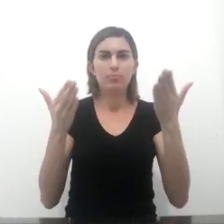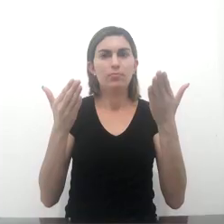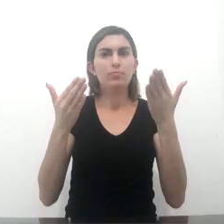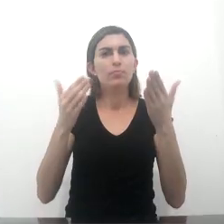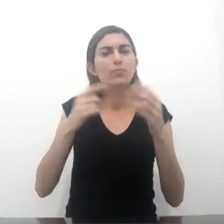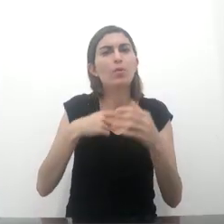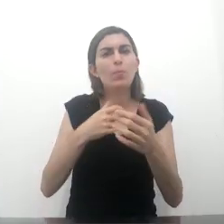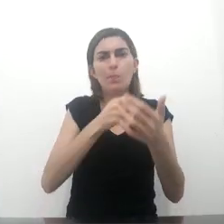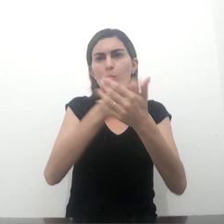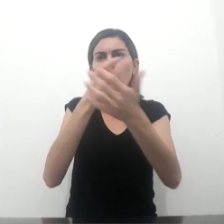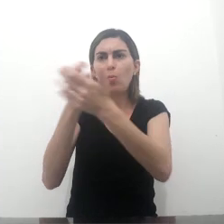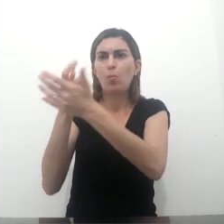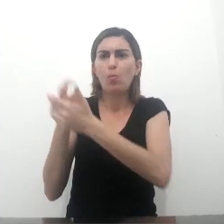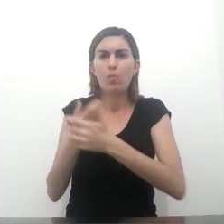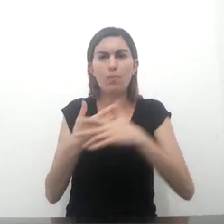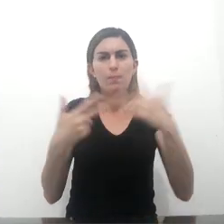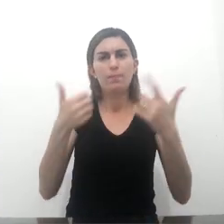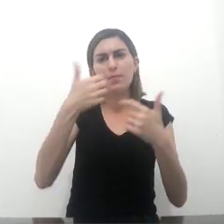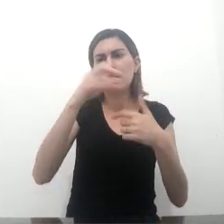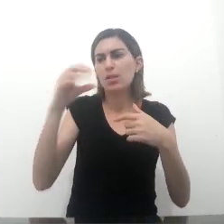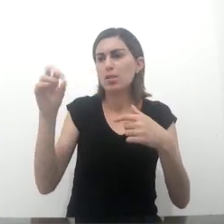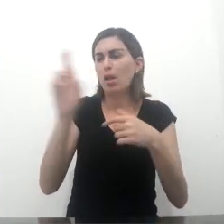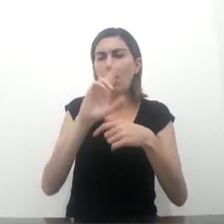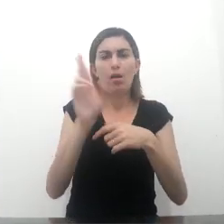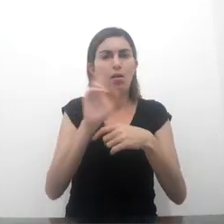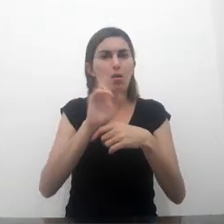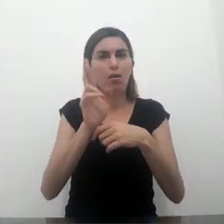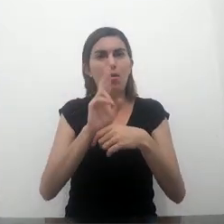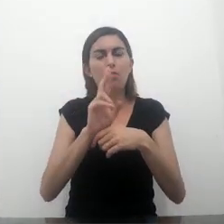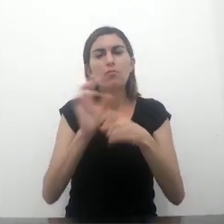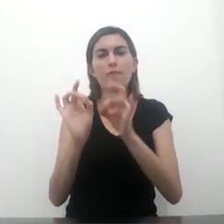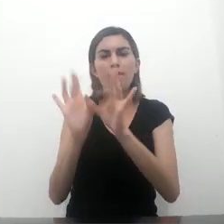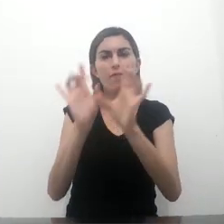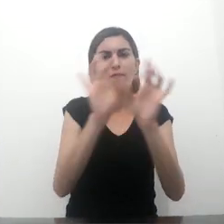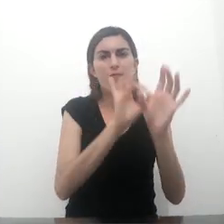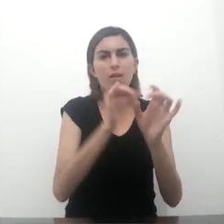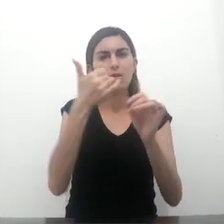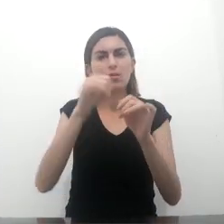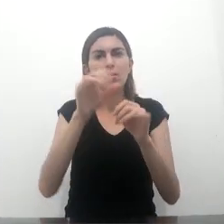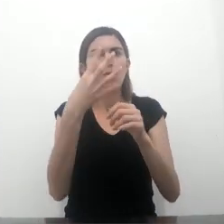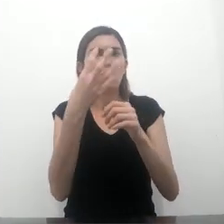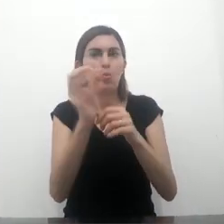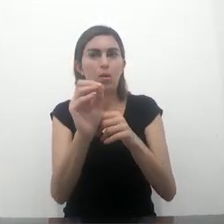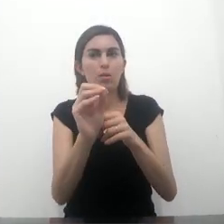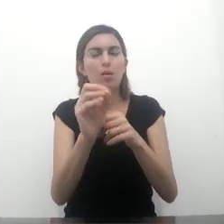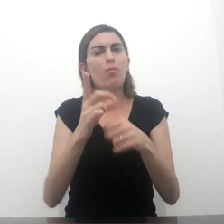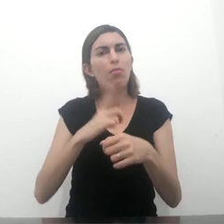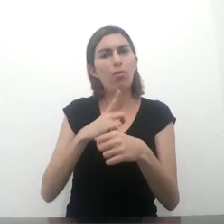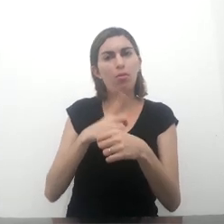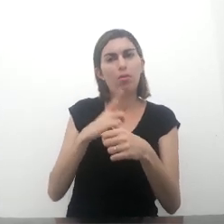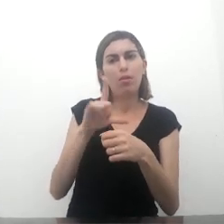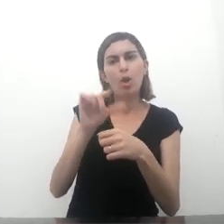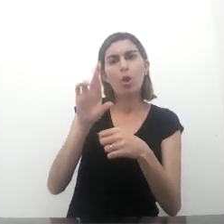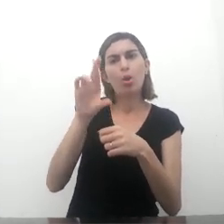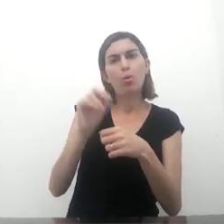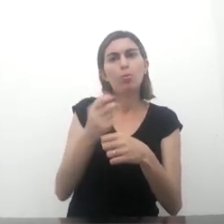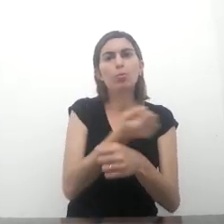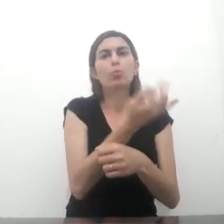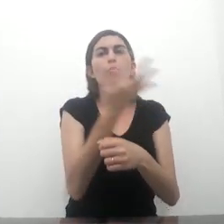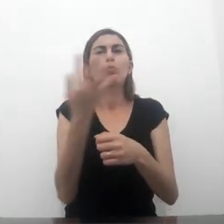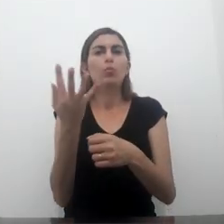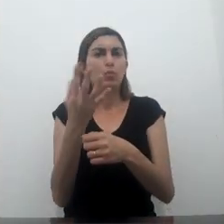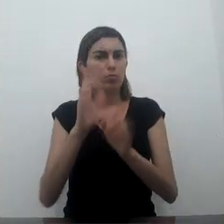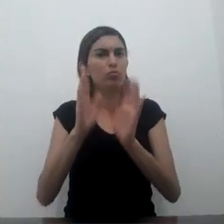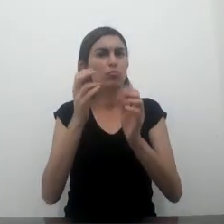seguinte. Ao comprar uma mercadoria por R$100, e vendê-la por 140, obtemos um lucro de